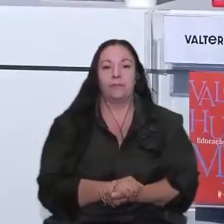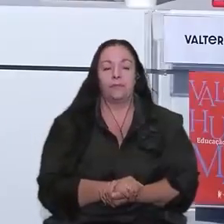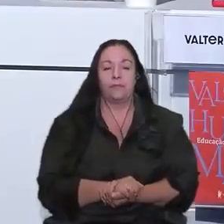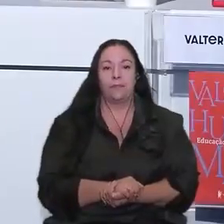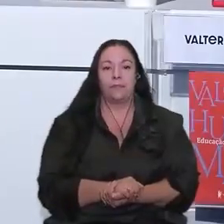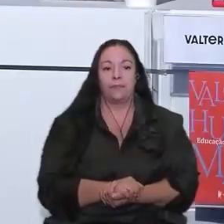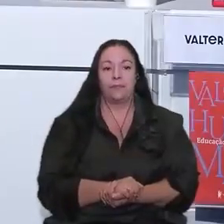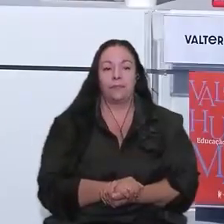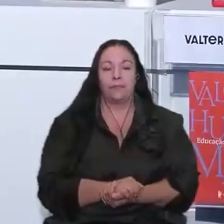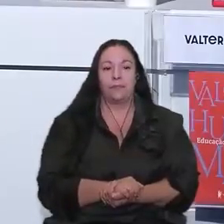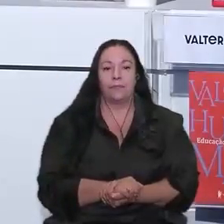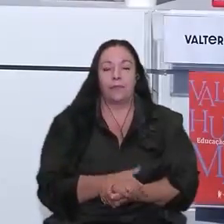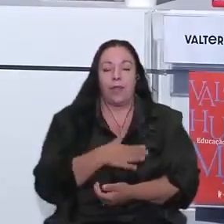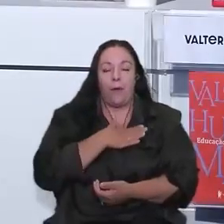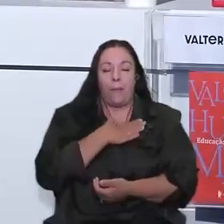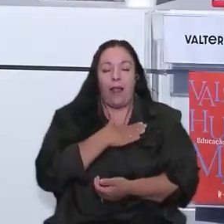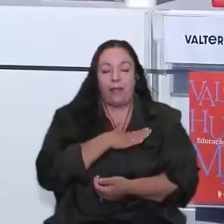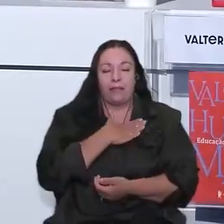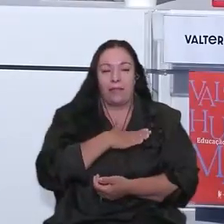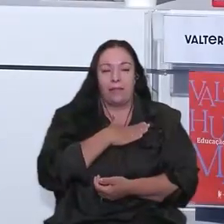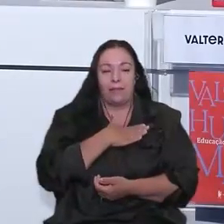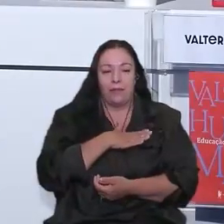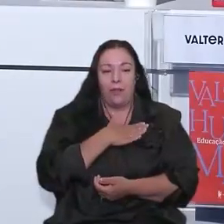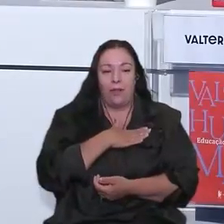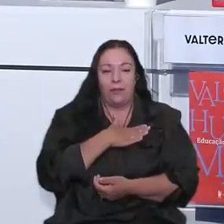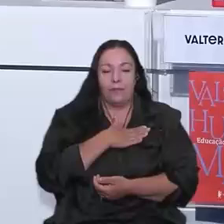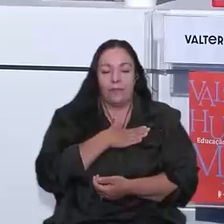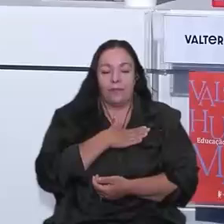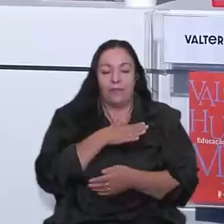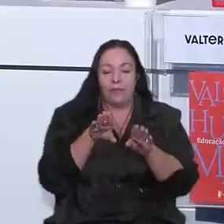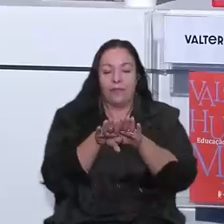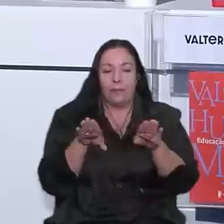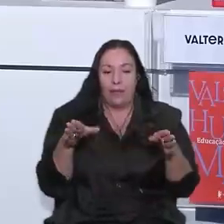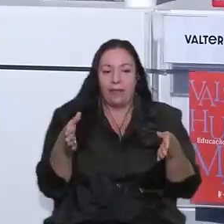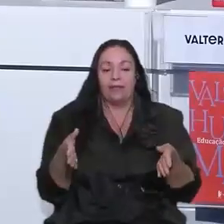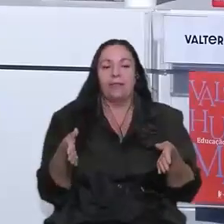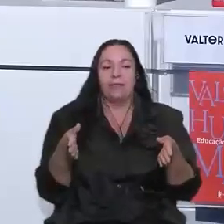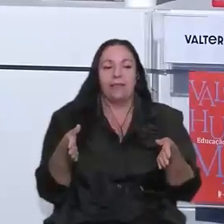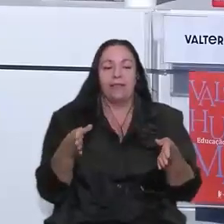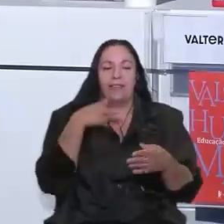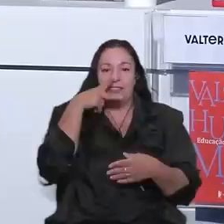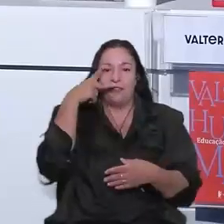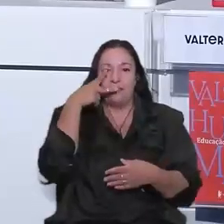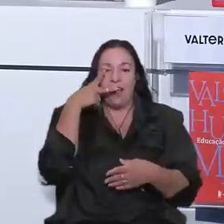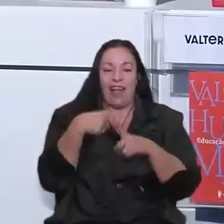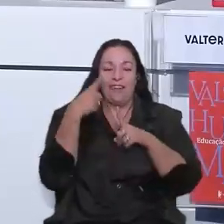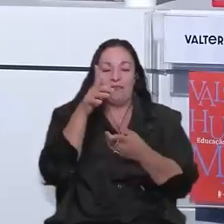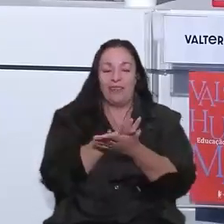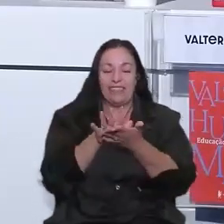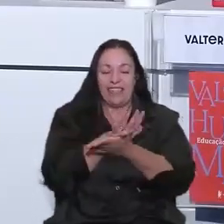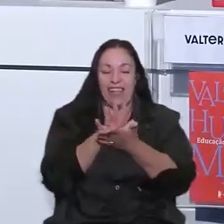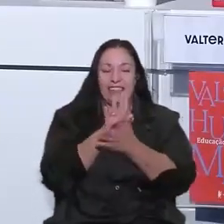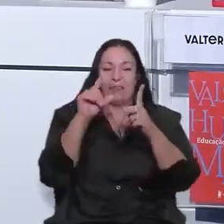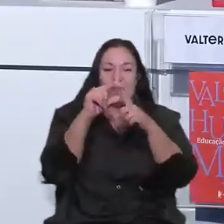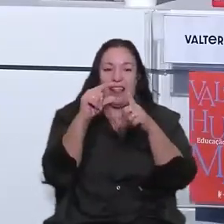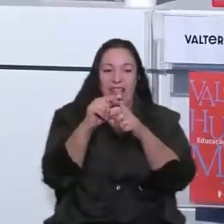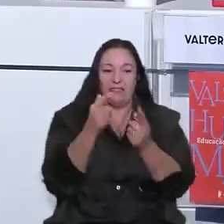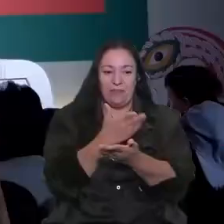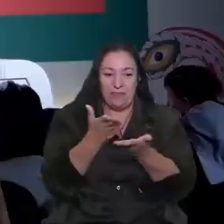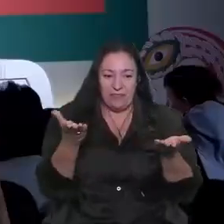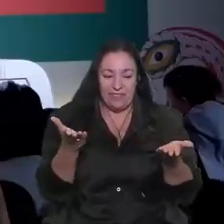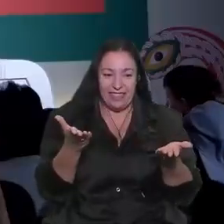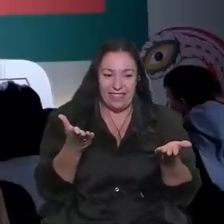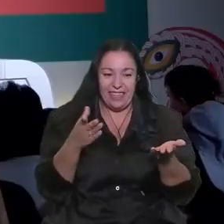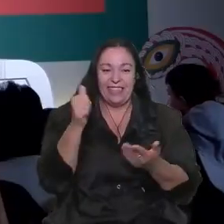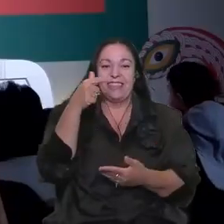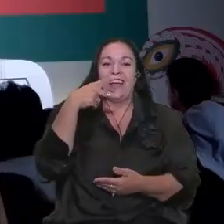Para mim, foi um prazer enorme poder compartilhar com vocês essa mesa. Não falo mais nada, passo a palavra para vocês. Por favor,